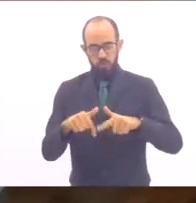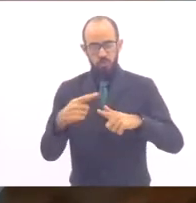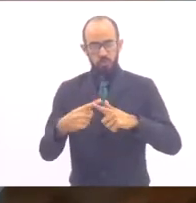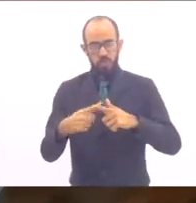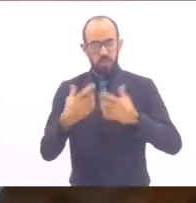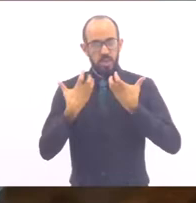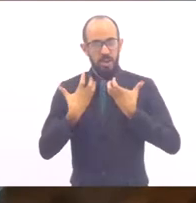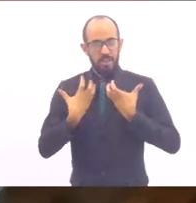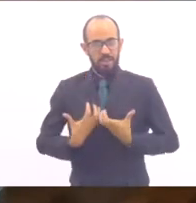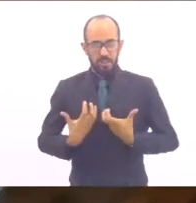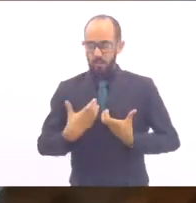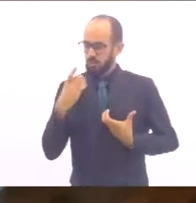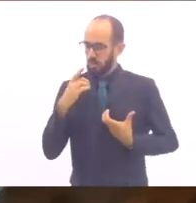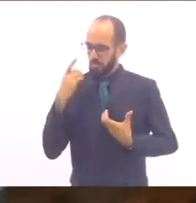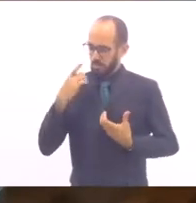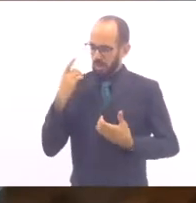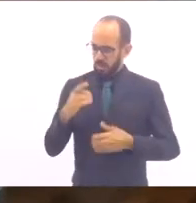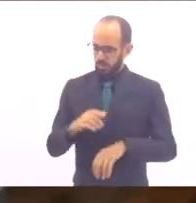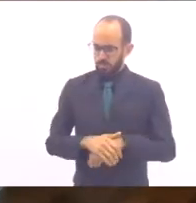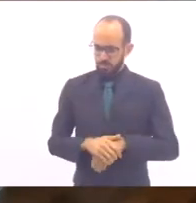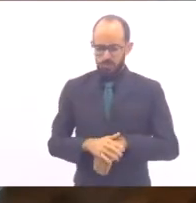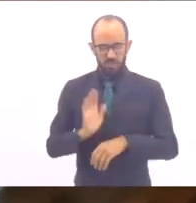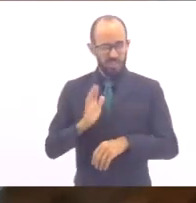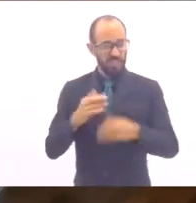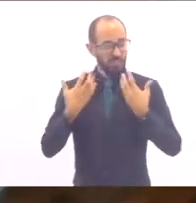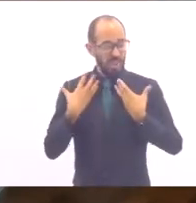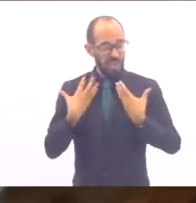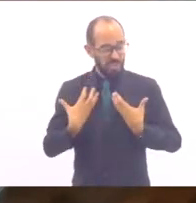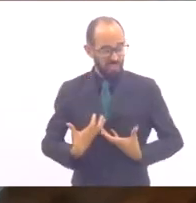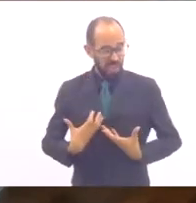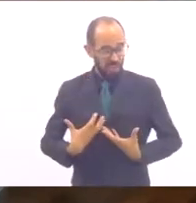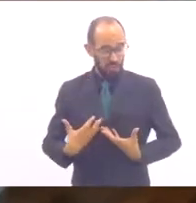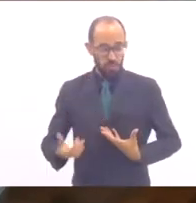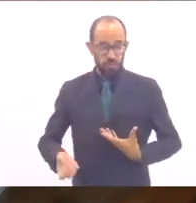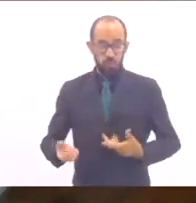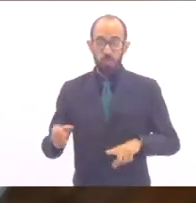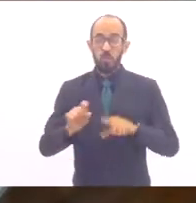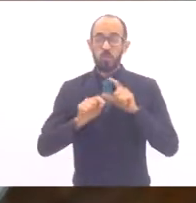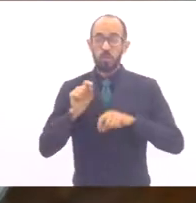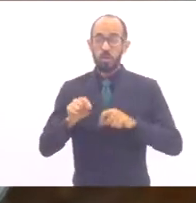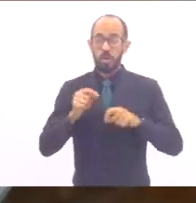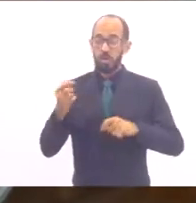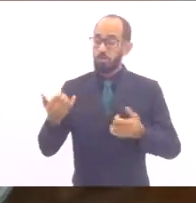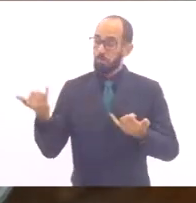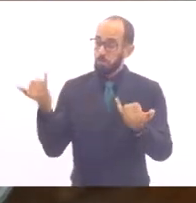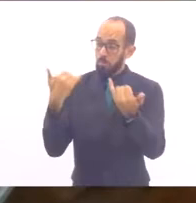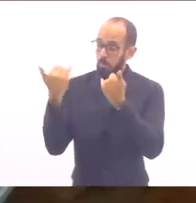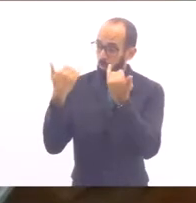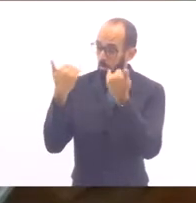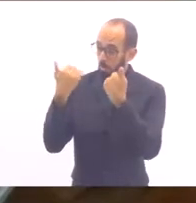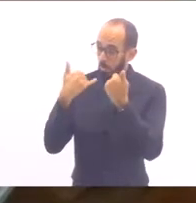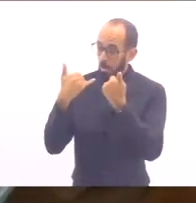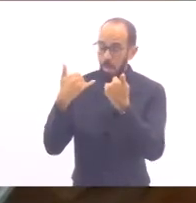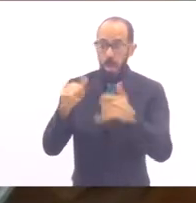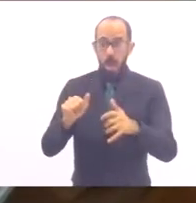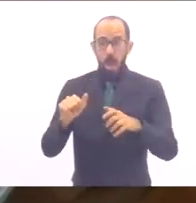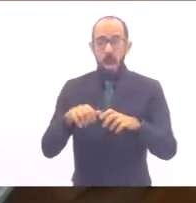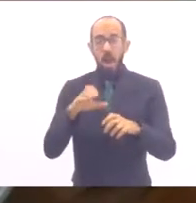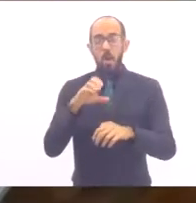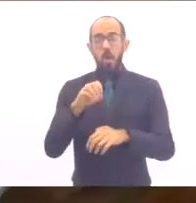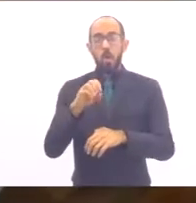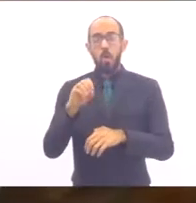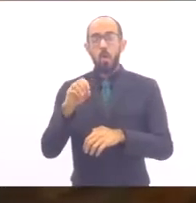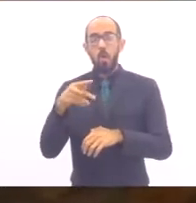cansamos, deputado. Cansamos de ouvir. As cooperativas não têm competência de